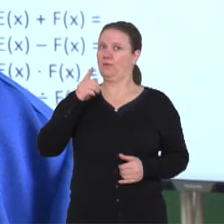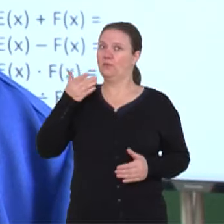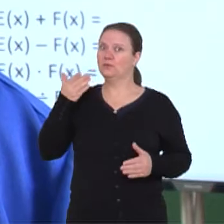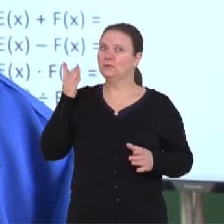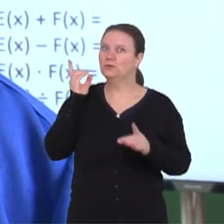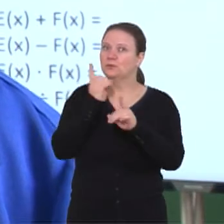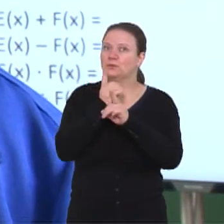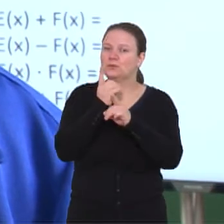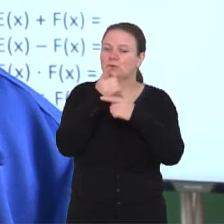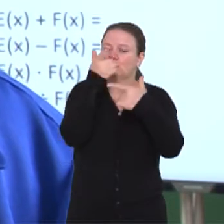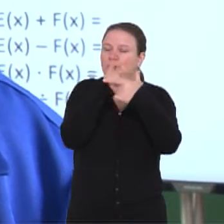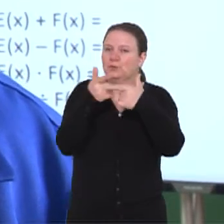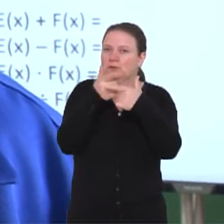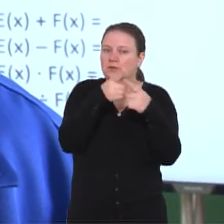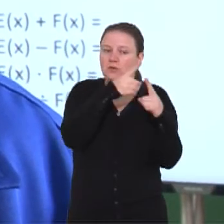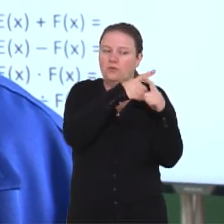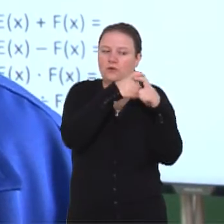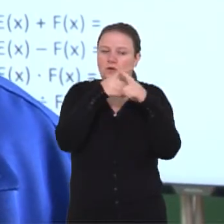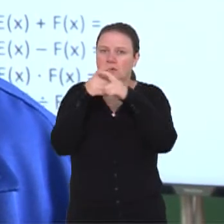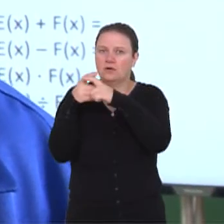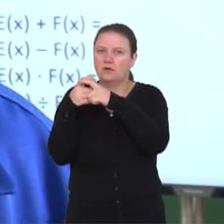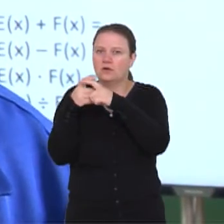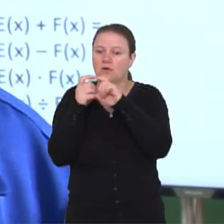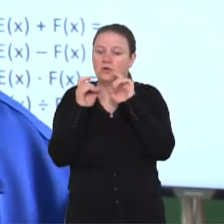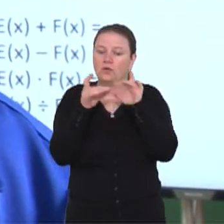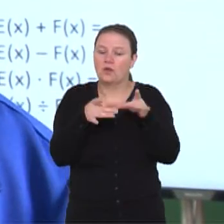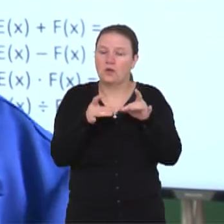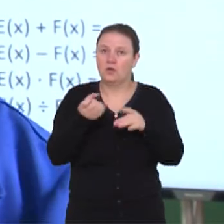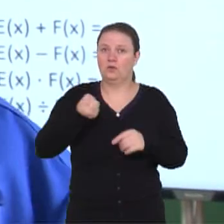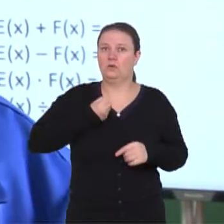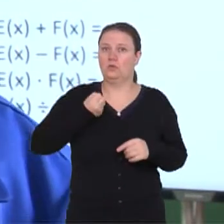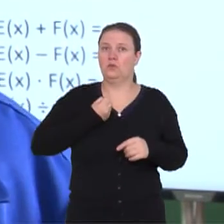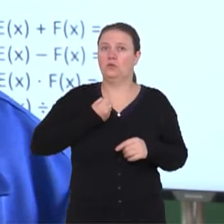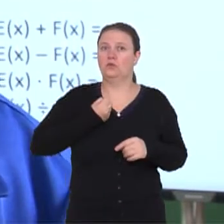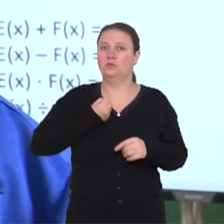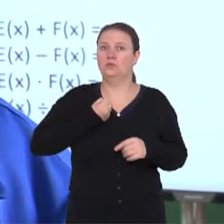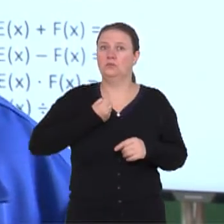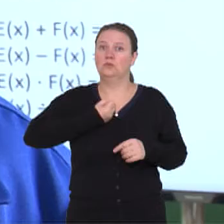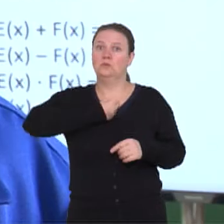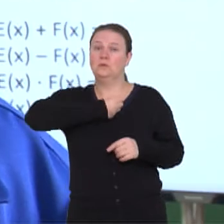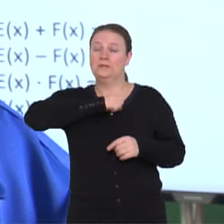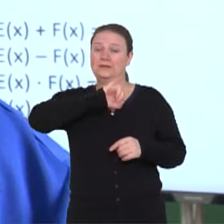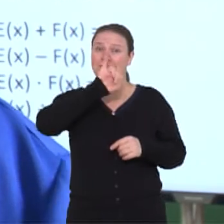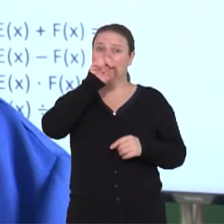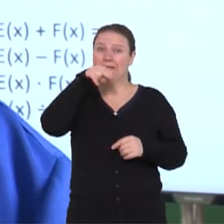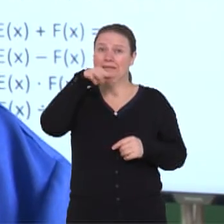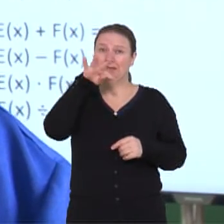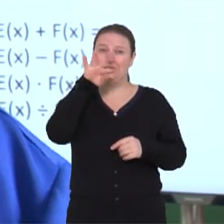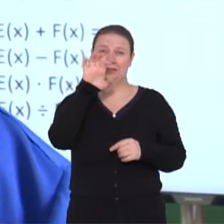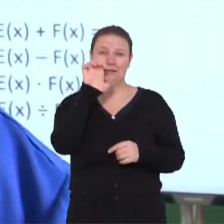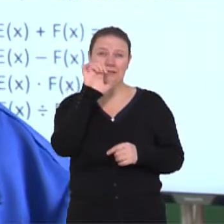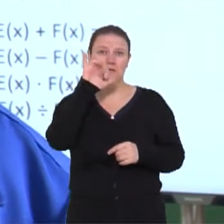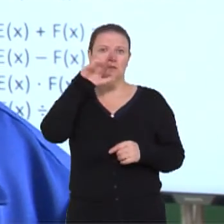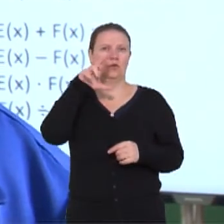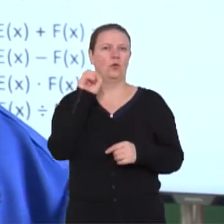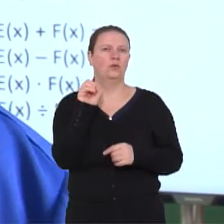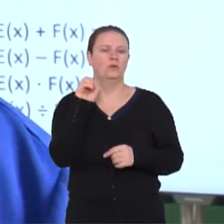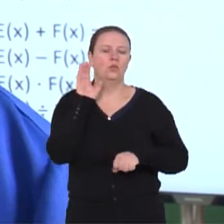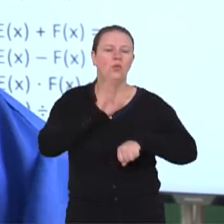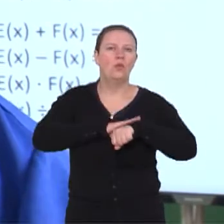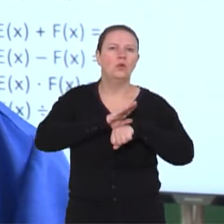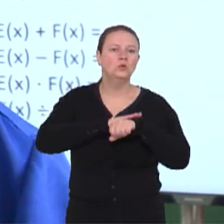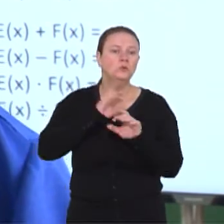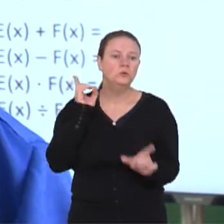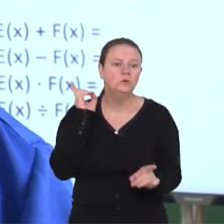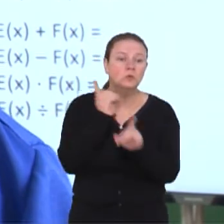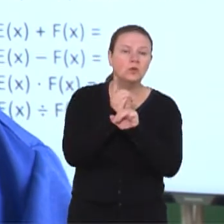de polinômios, o resto vai ter que ser o número inteiro. Ele não tem variável nenhum. É uma dica. Vai chegar lá no número inteiro. Se